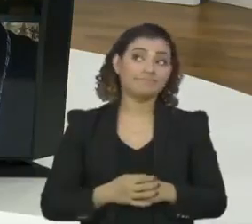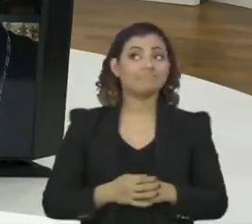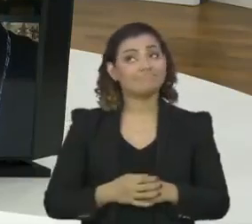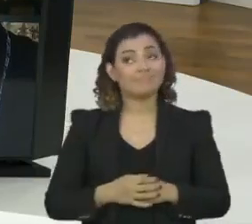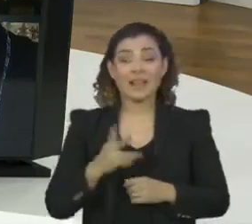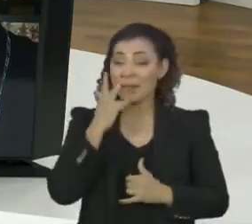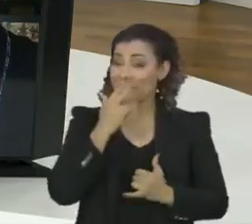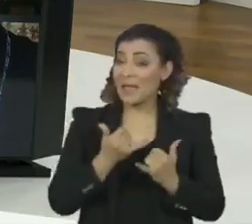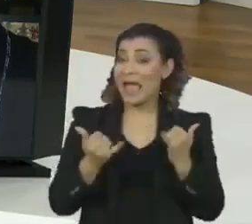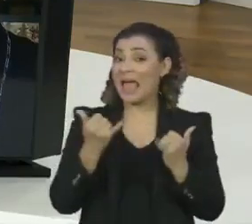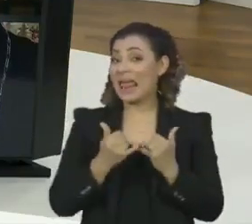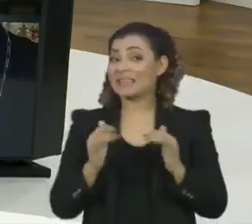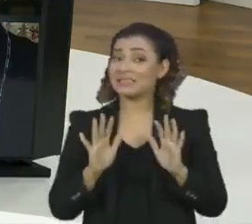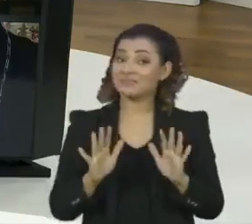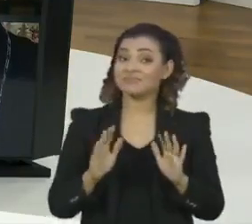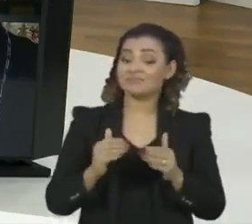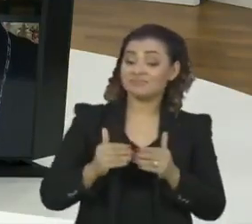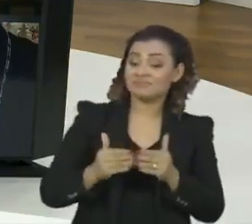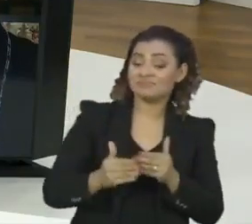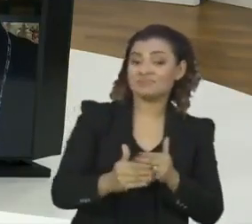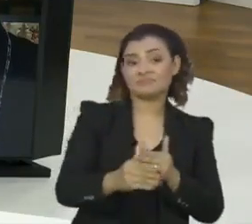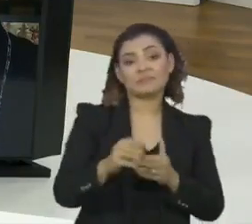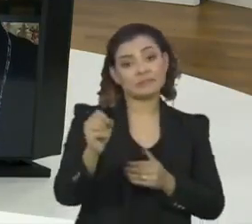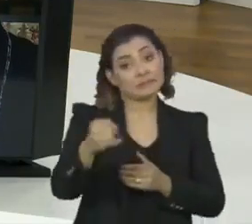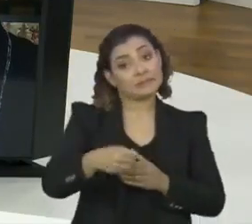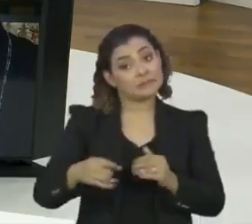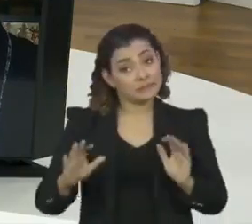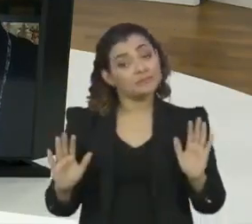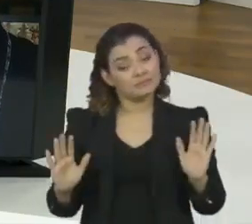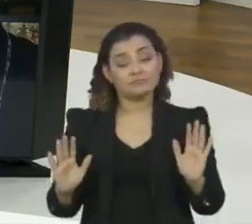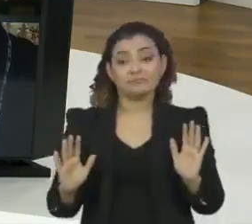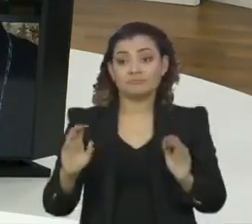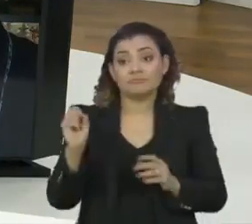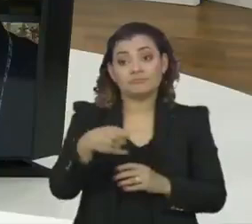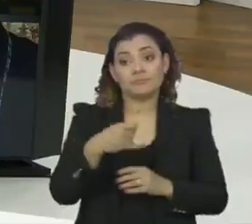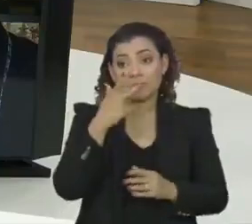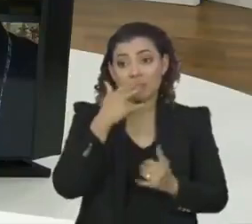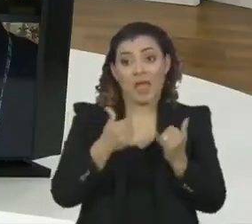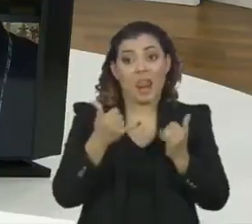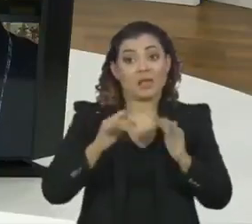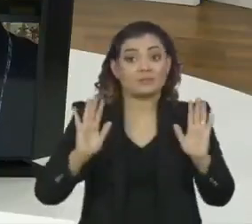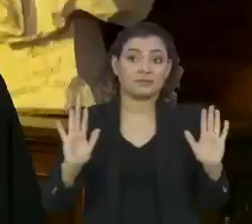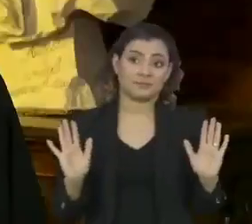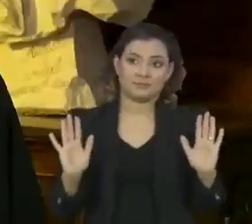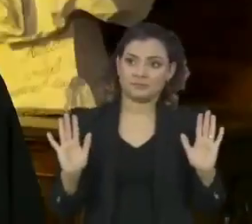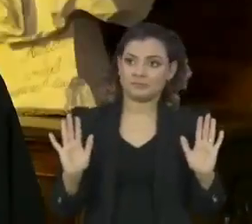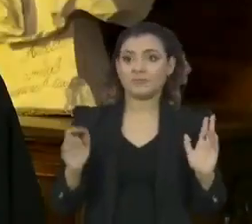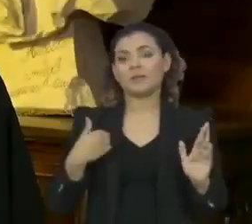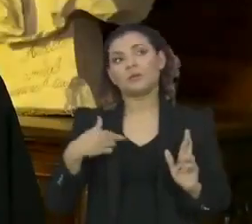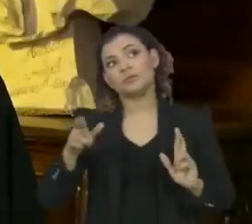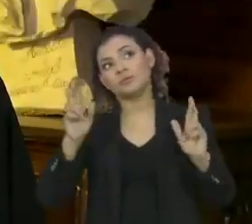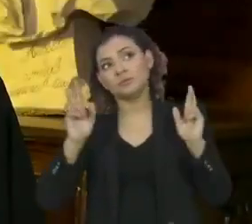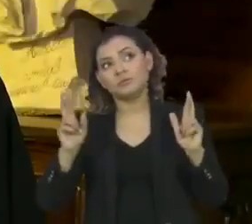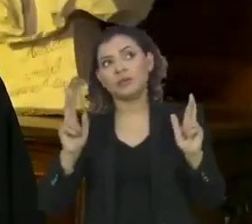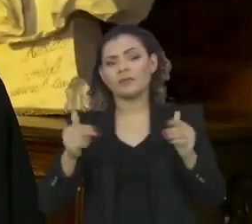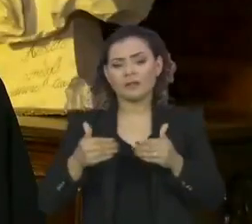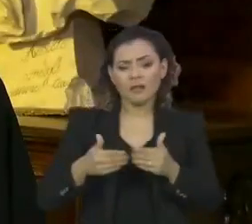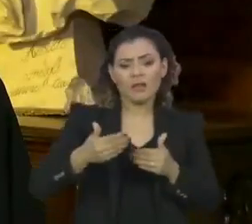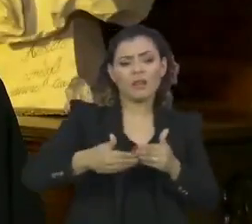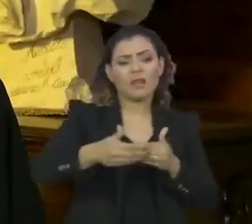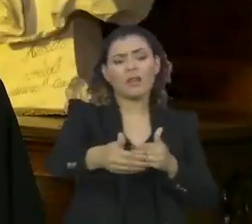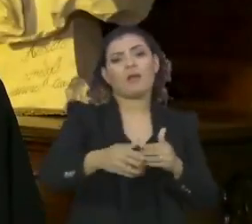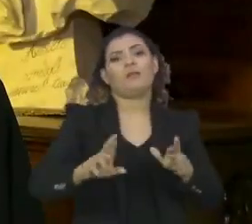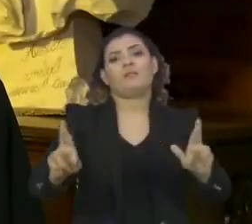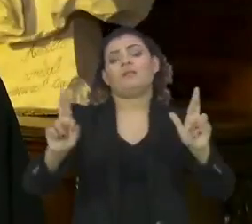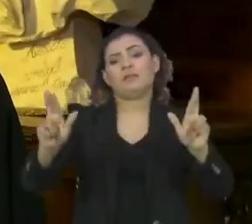me parece que tudo leva a crer a isso, né? Que leva a crer que sim. Espero que até lá nós criemos um